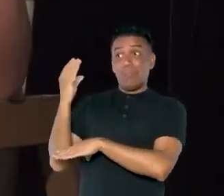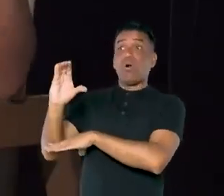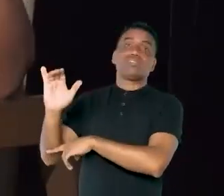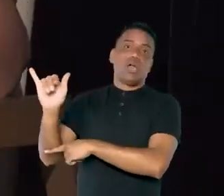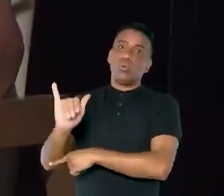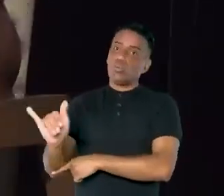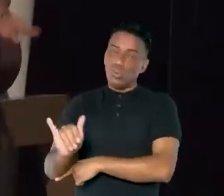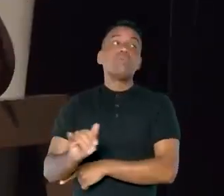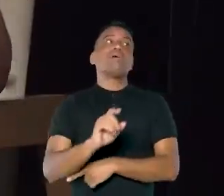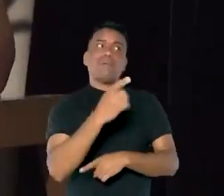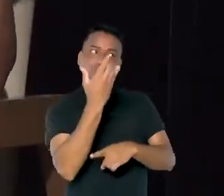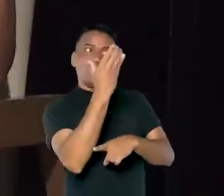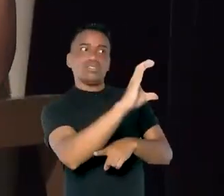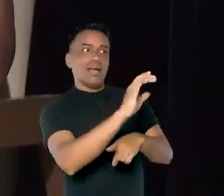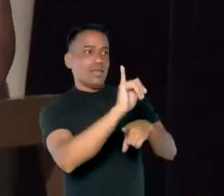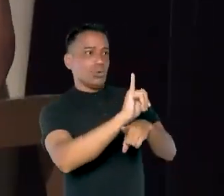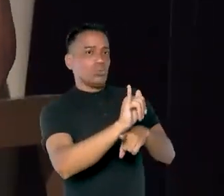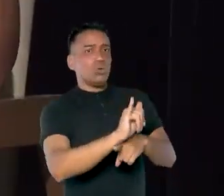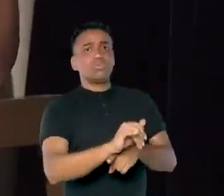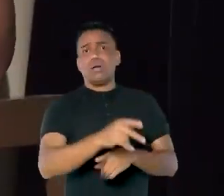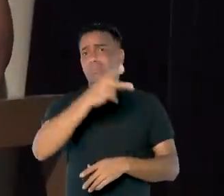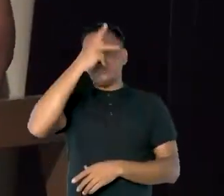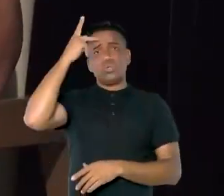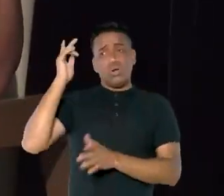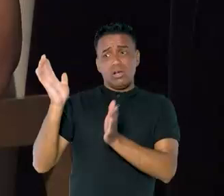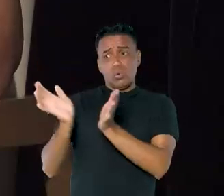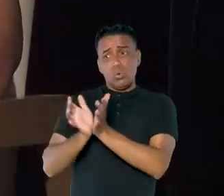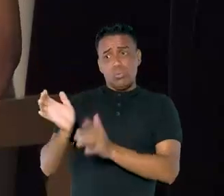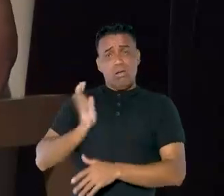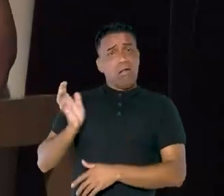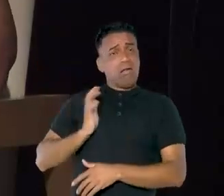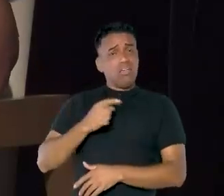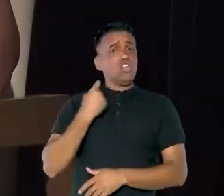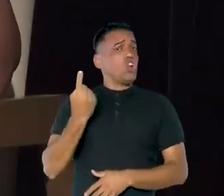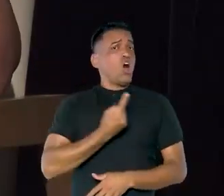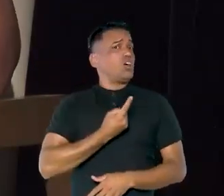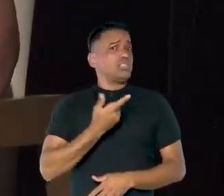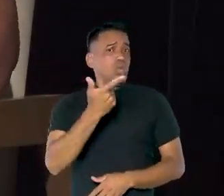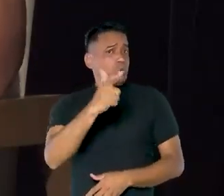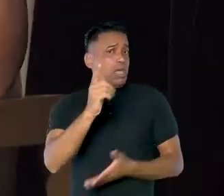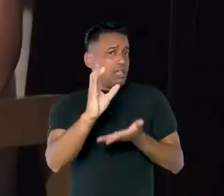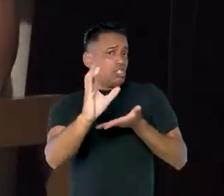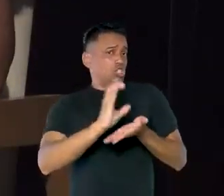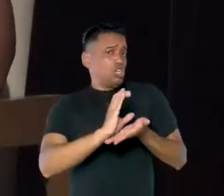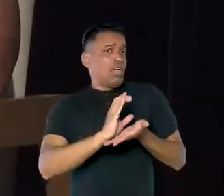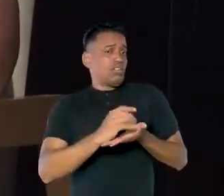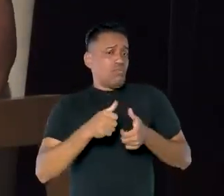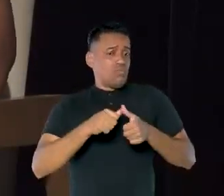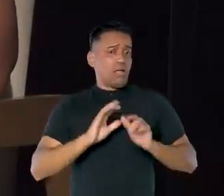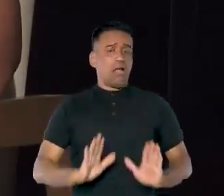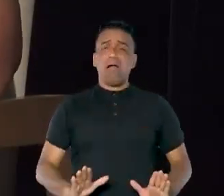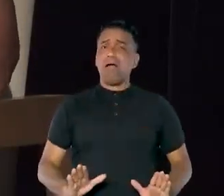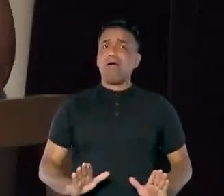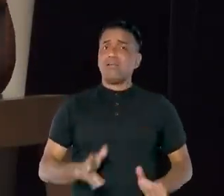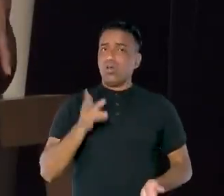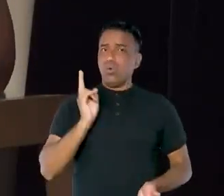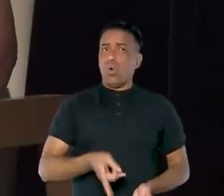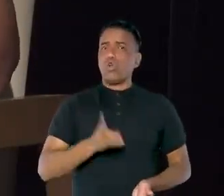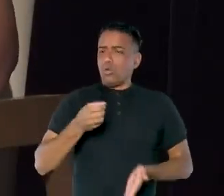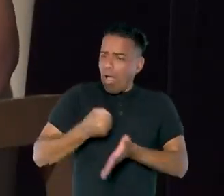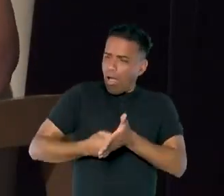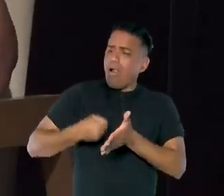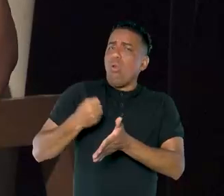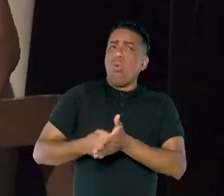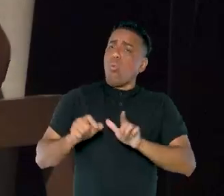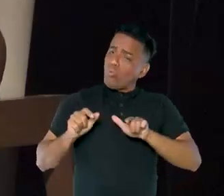para o YouTube. Então, esse é para quem tem dinheiro. E nós? A gente não tem, né? Então, a gente vai ficar aqui e a gente vai continuar lutando